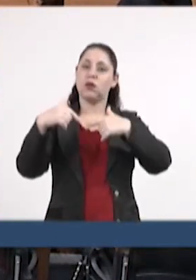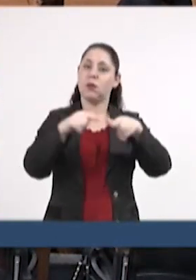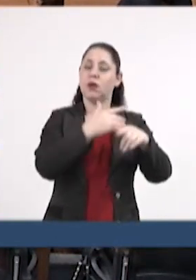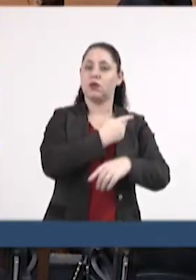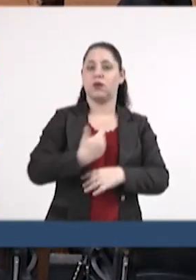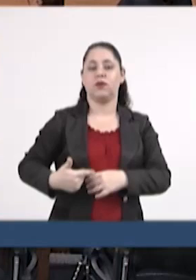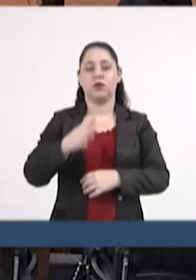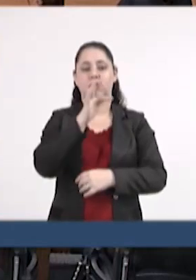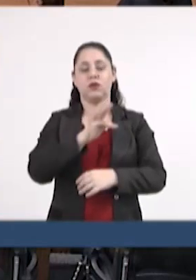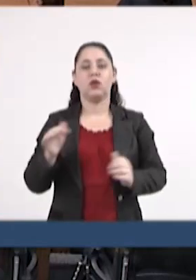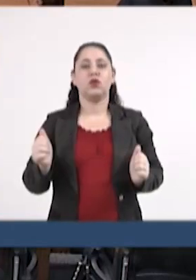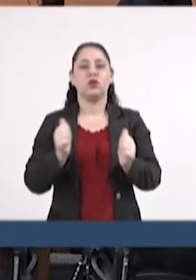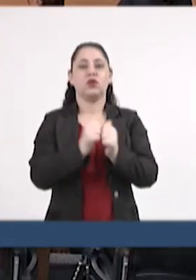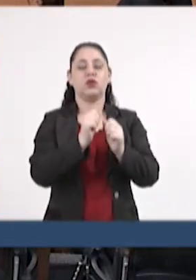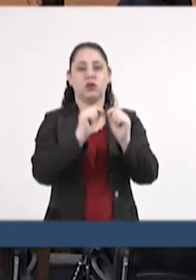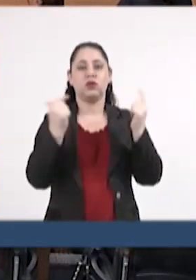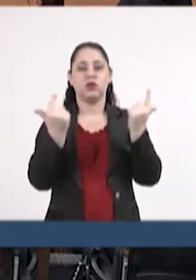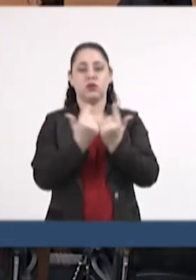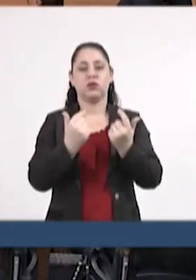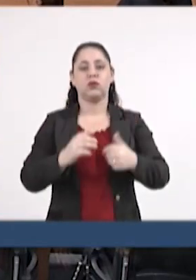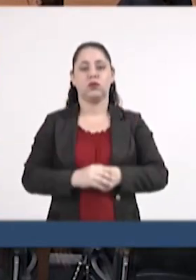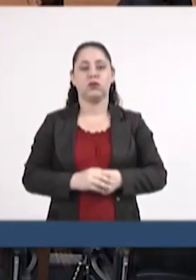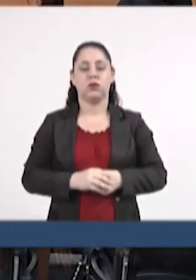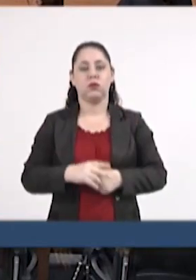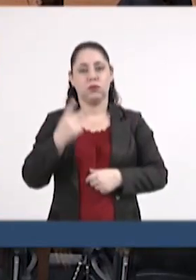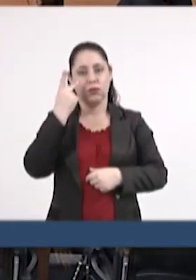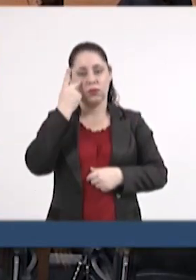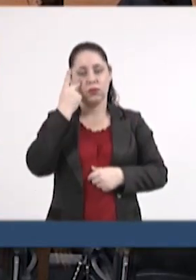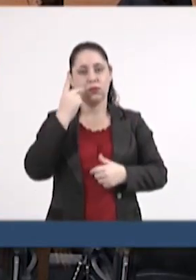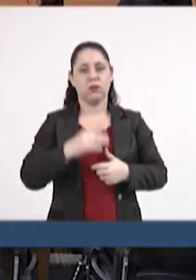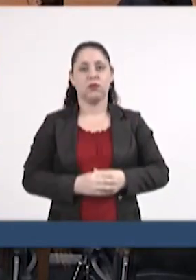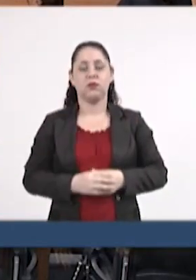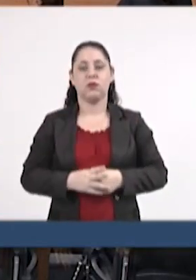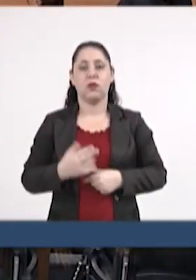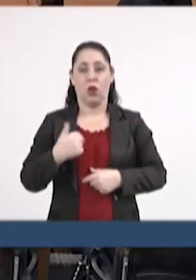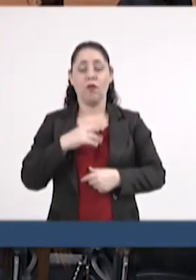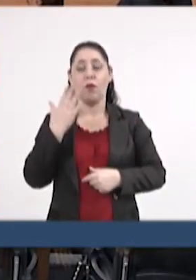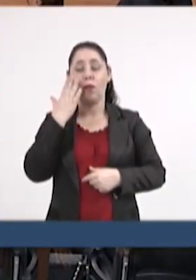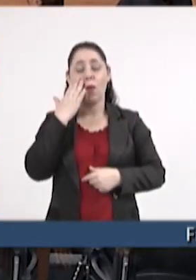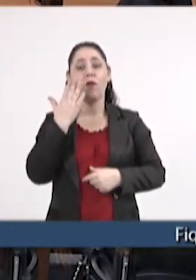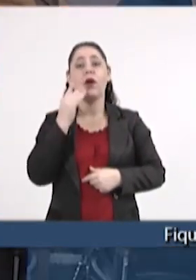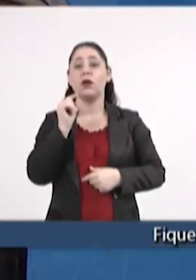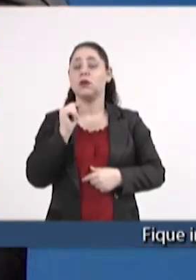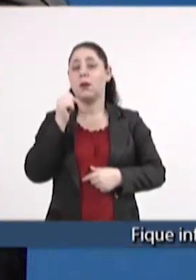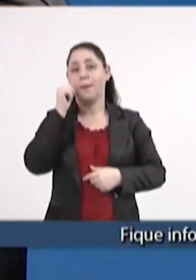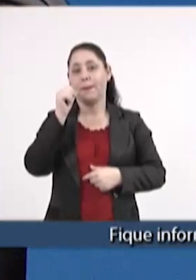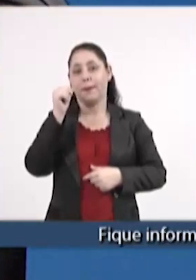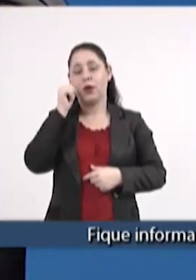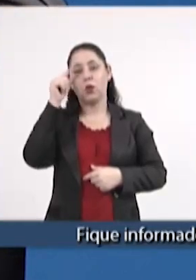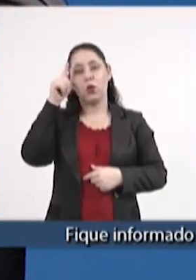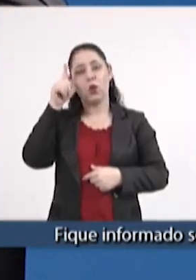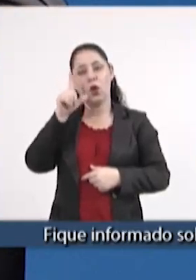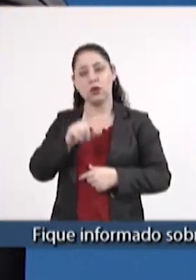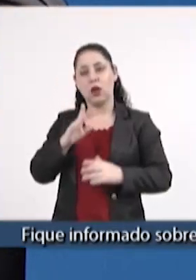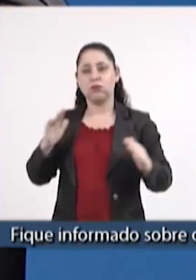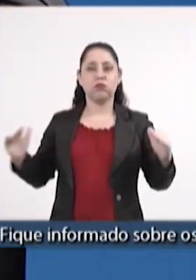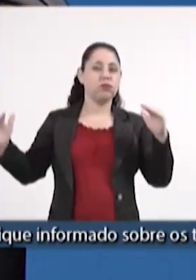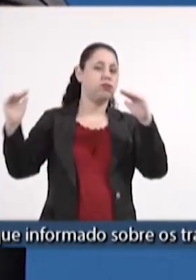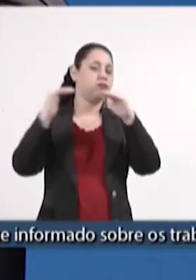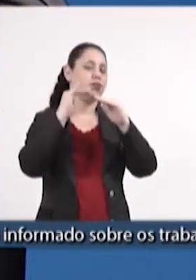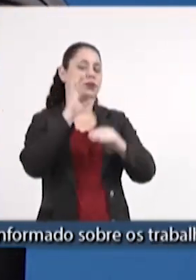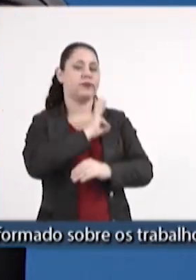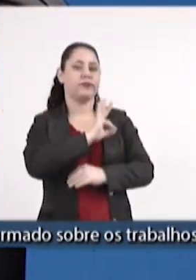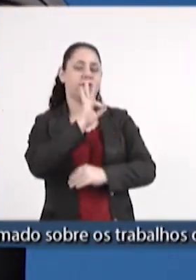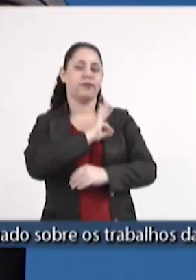do governo federal em conjunto com a Assembleia Legislativa, Pedro. E nós vamos ver que as mulheres conseguiram a igualdade